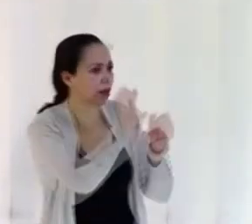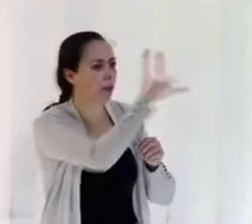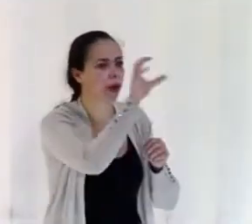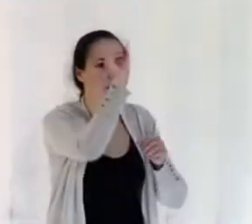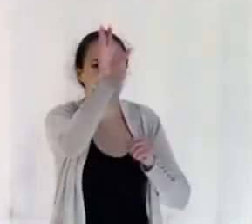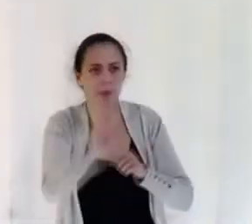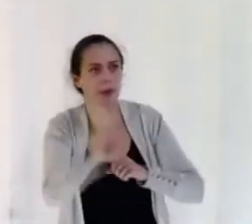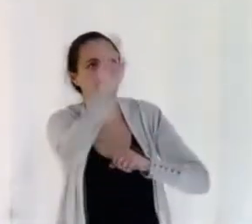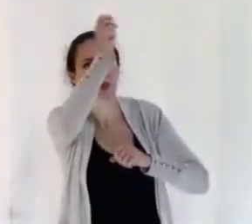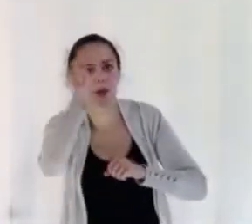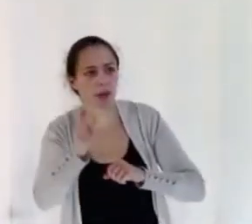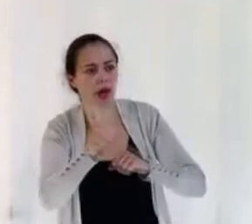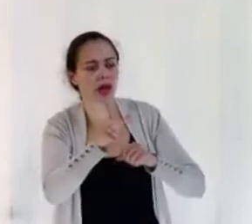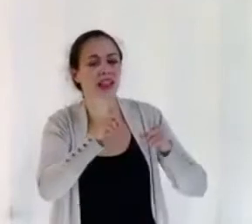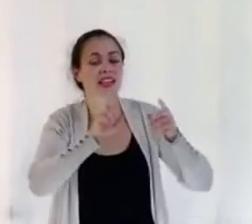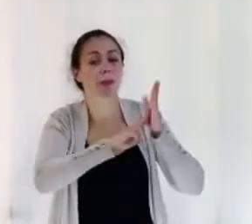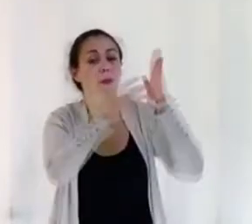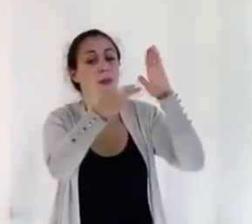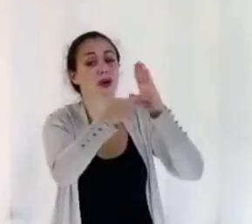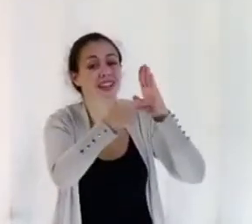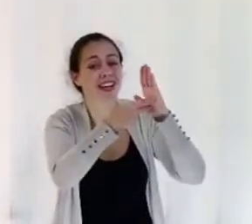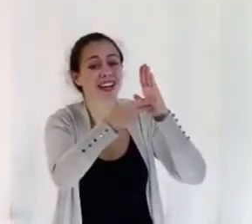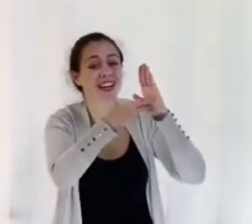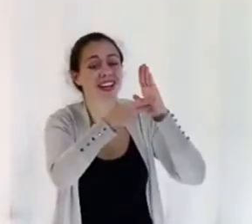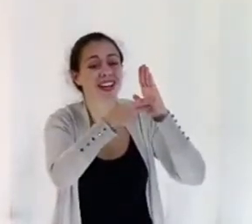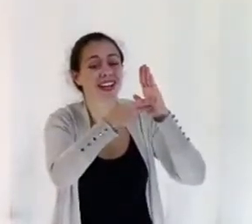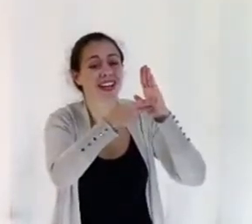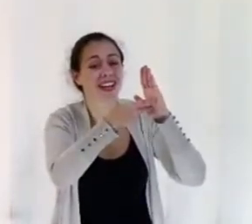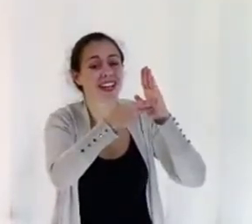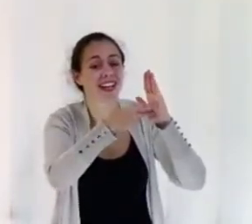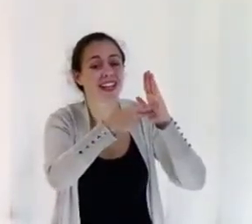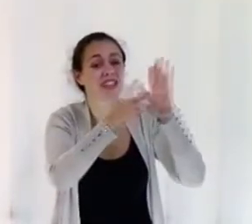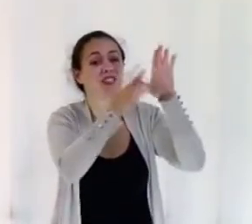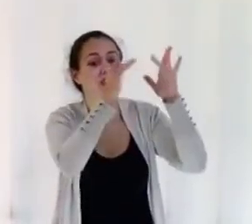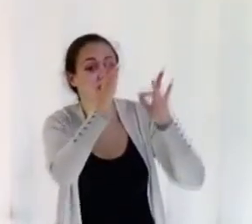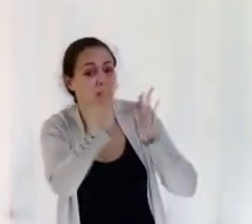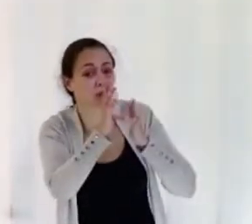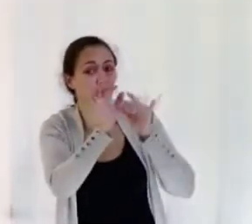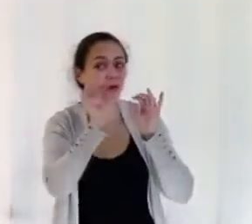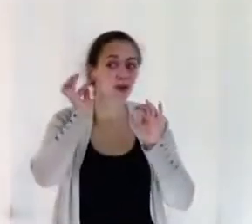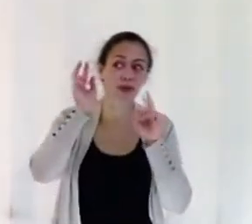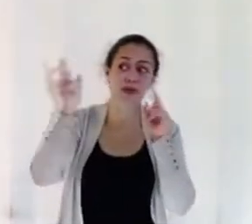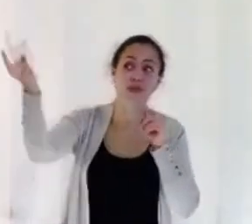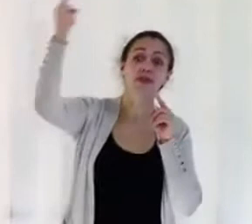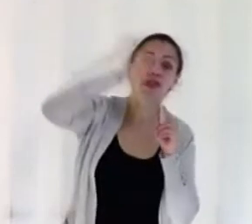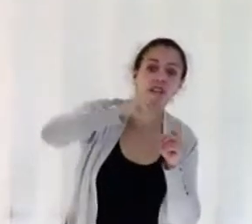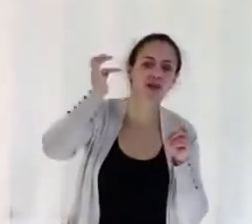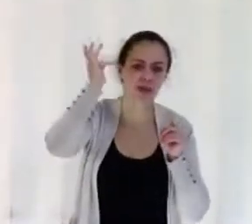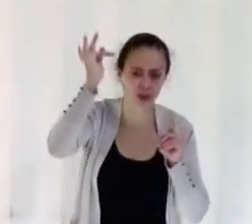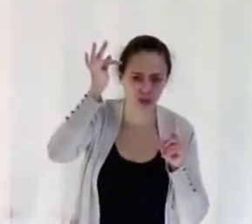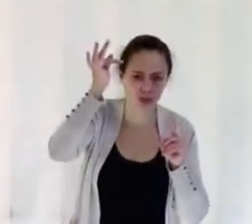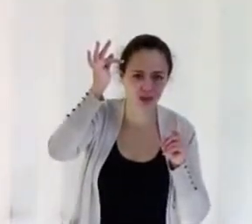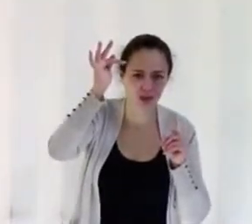que sangrava o animal, ele matava e levava para fora do tabernáculo. E o autor está vendo nisso a figura